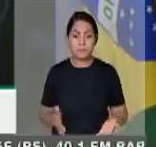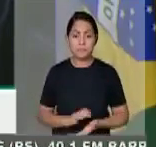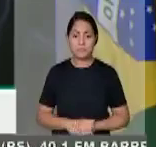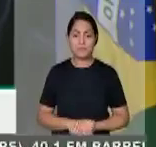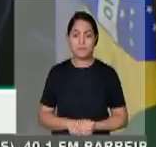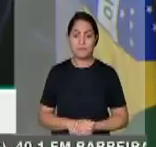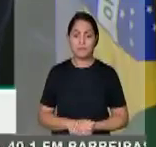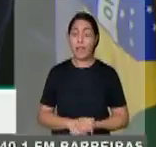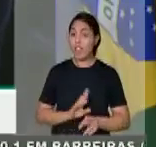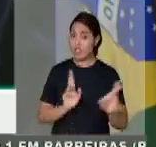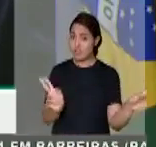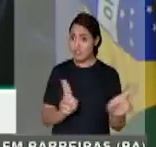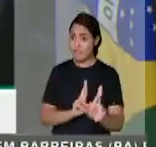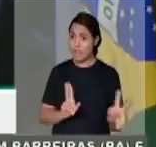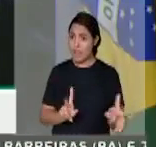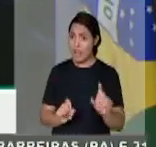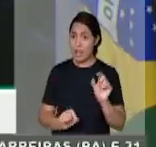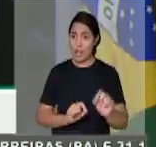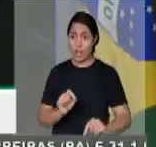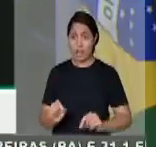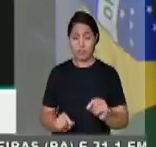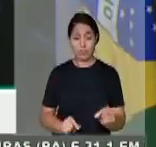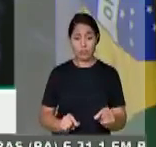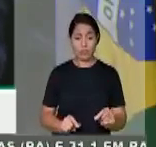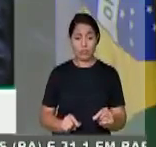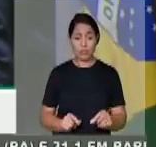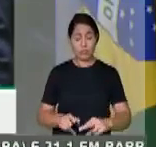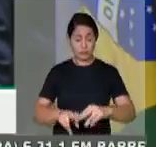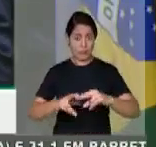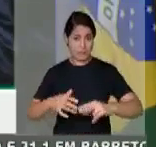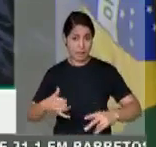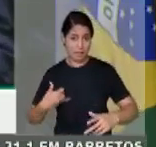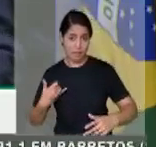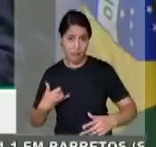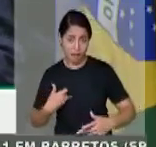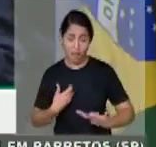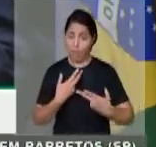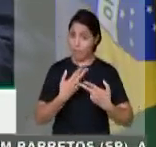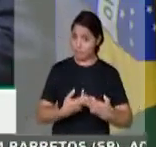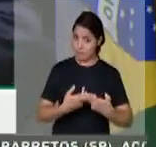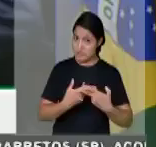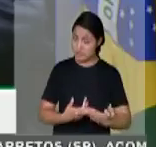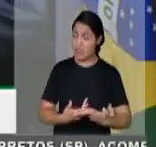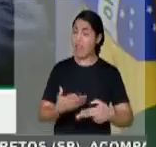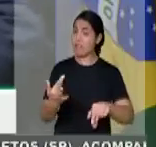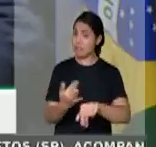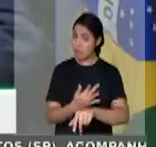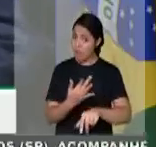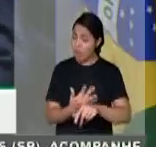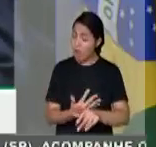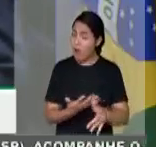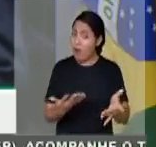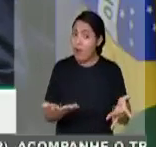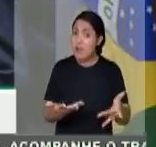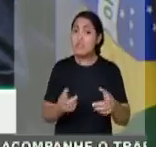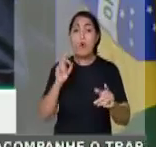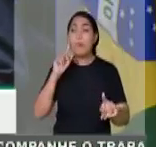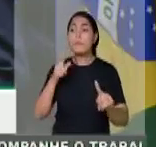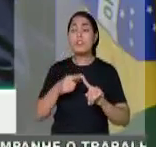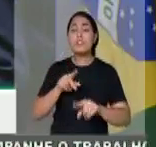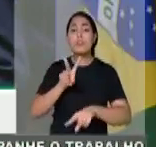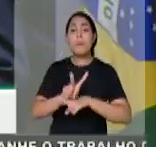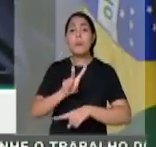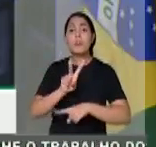forma diferente, com seriedade, com paciência, com tolerância, procura proteger o direito